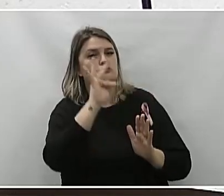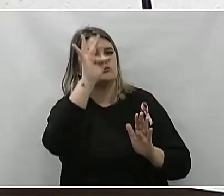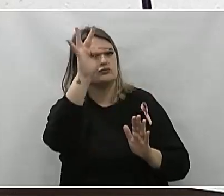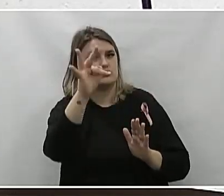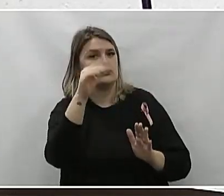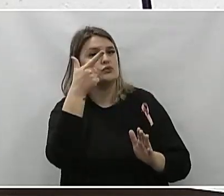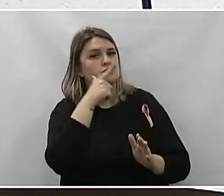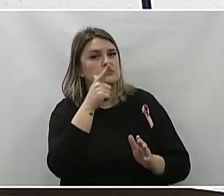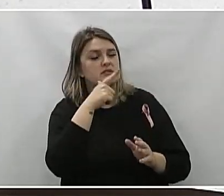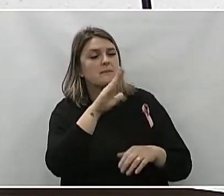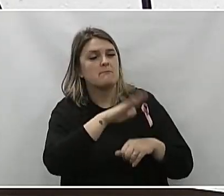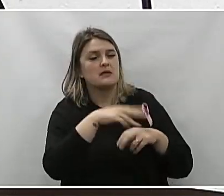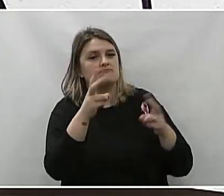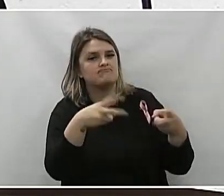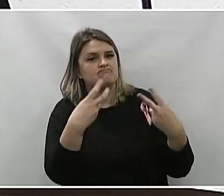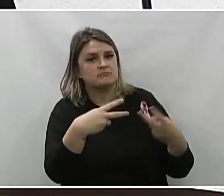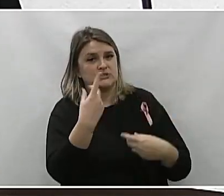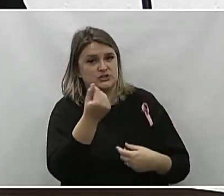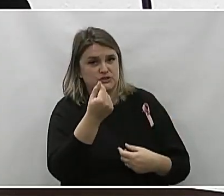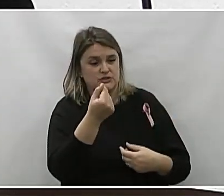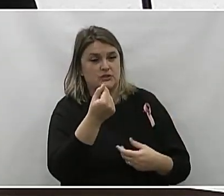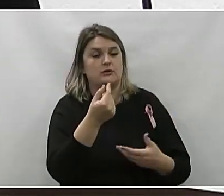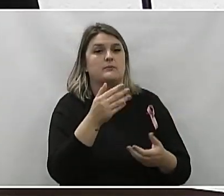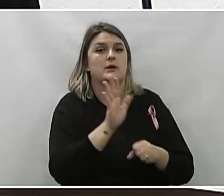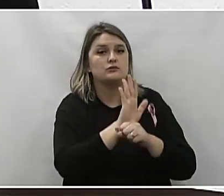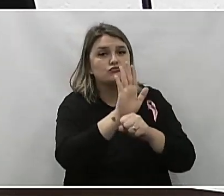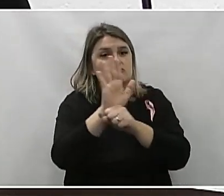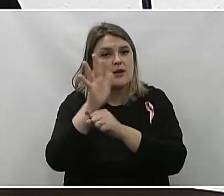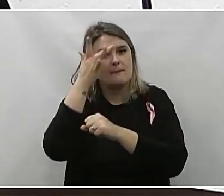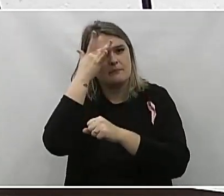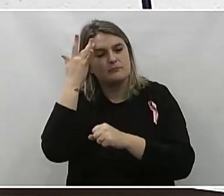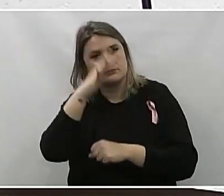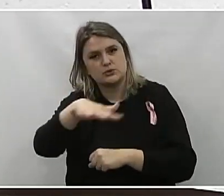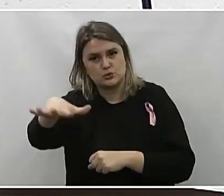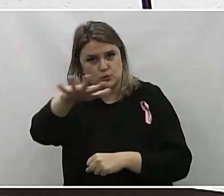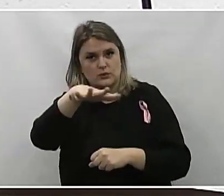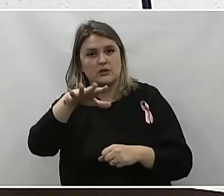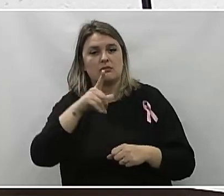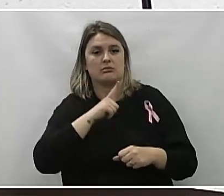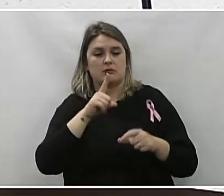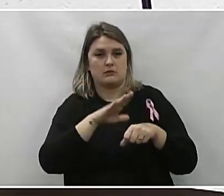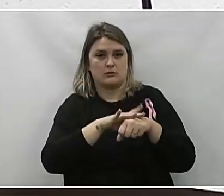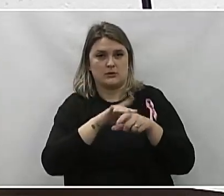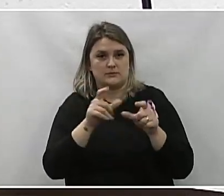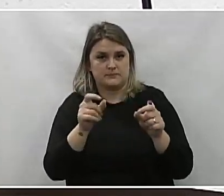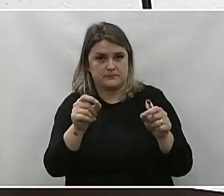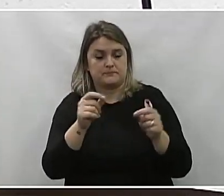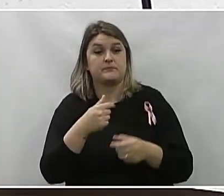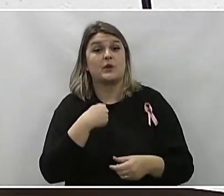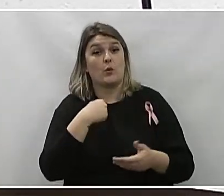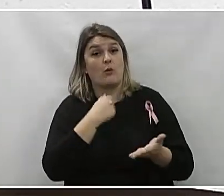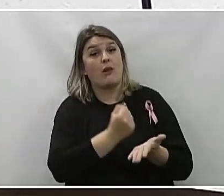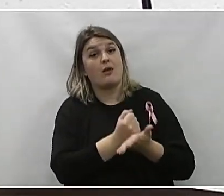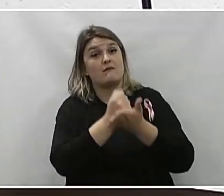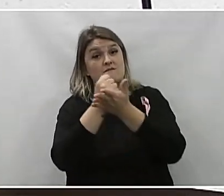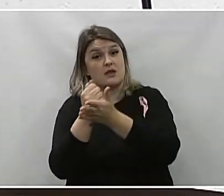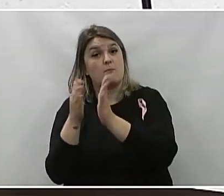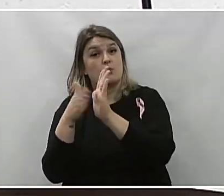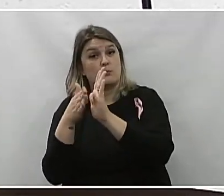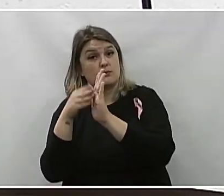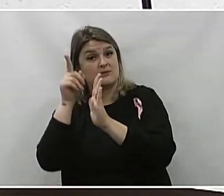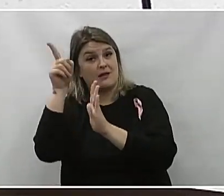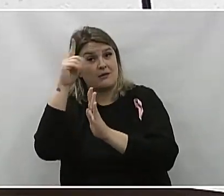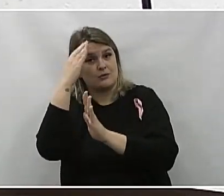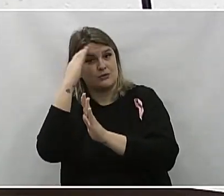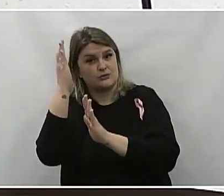conseguirem arrecadar recurso para trabalhar cada vez mais para o paciente Ecológico então a gente levou até Curitiba já